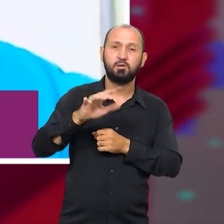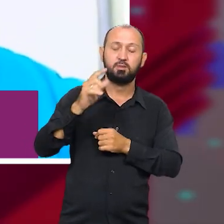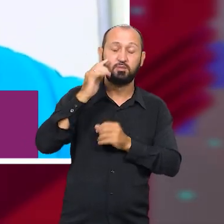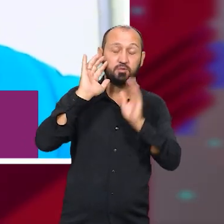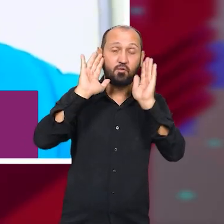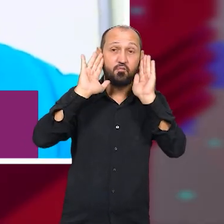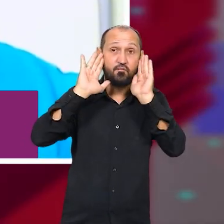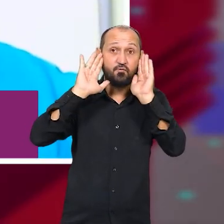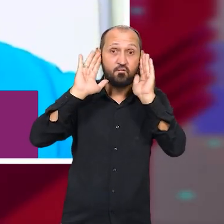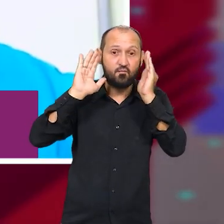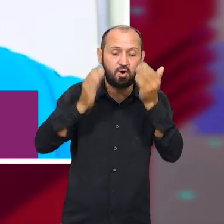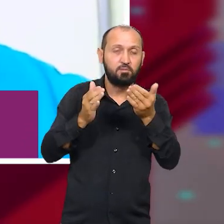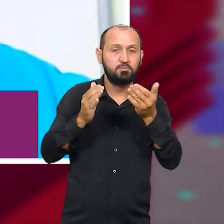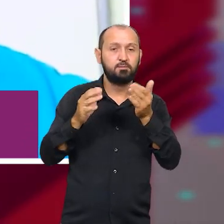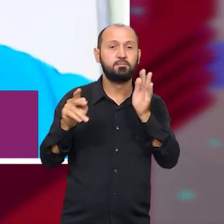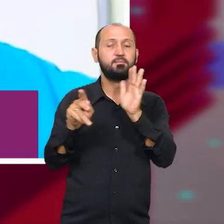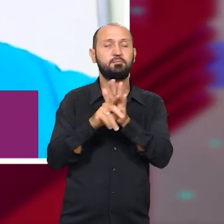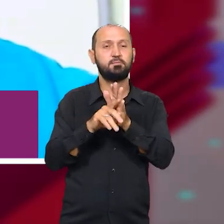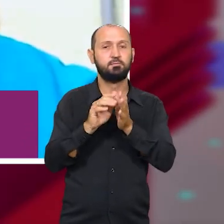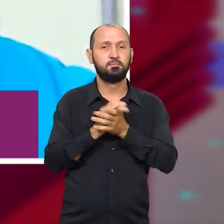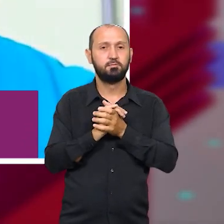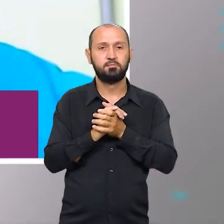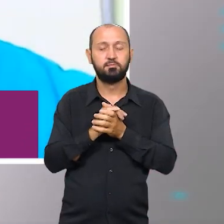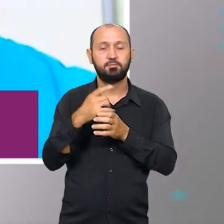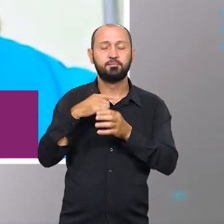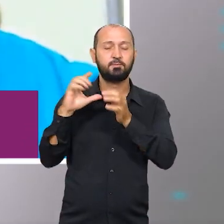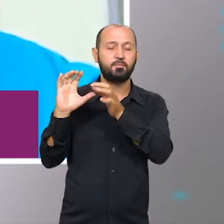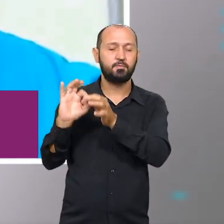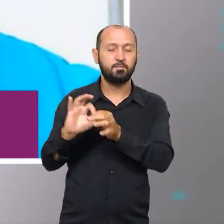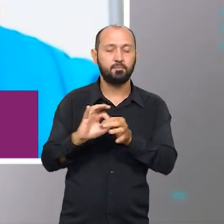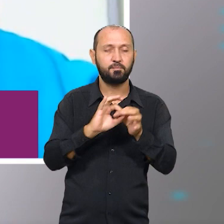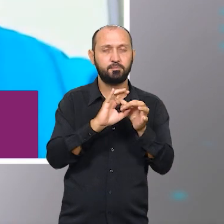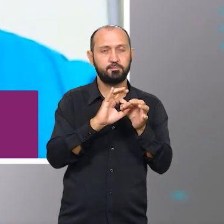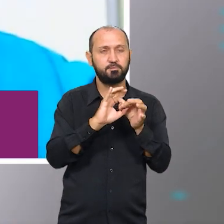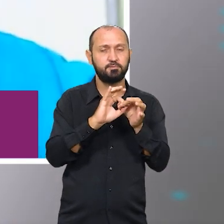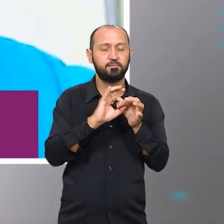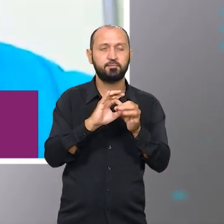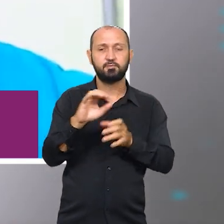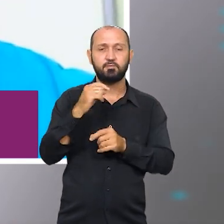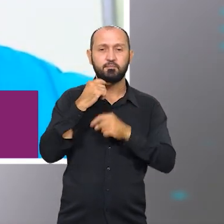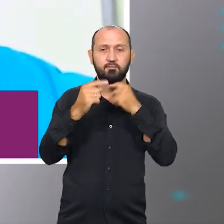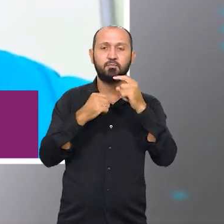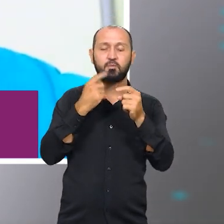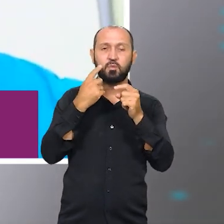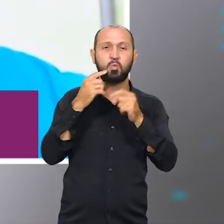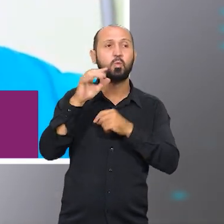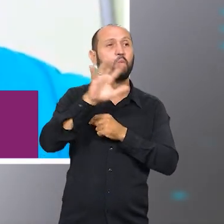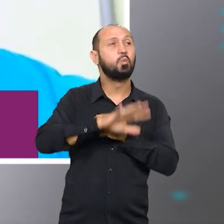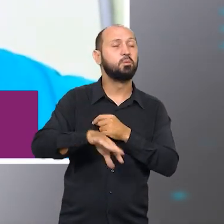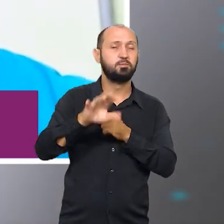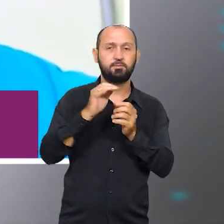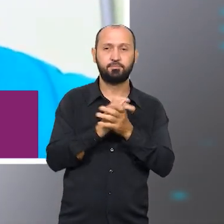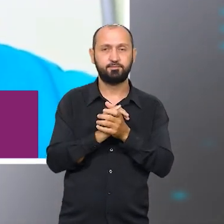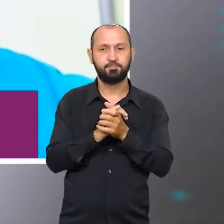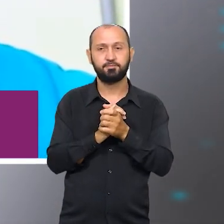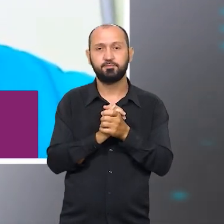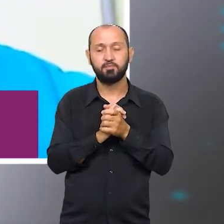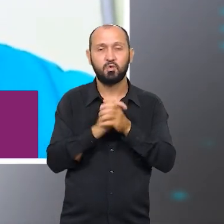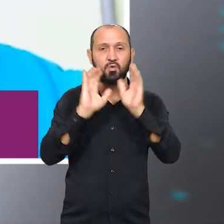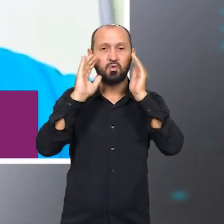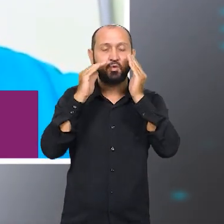no geral eles são hiperfocados, né? Quando você apresenta um cenário para eles, eles não conseguem lidar com o todo,